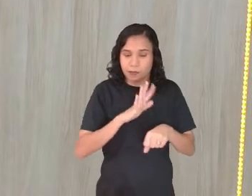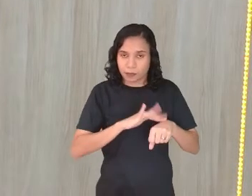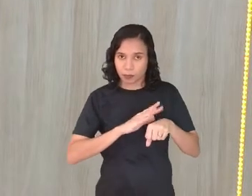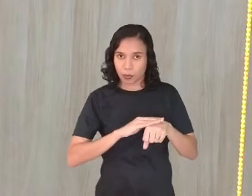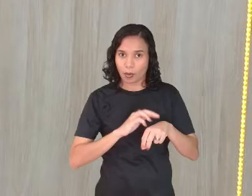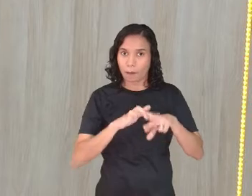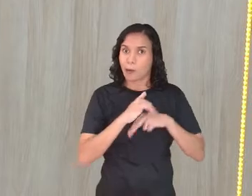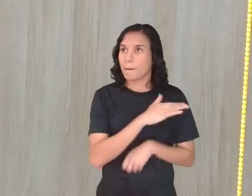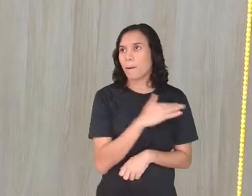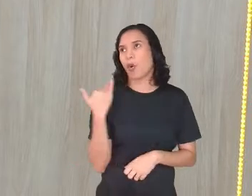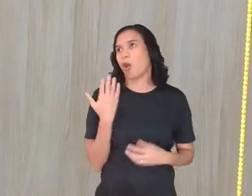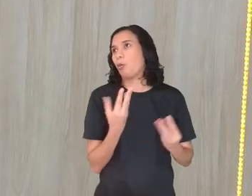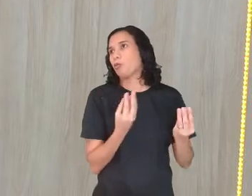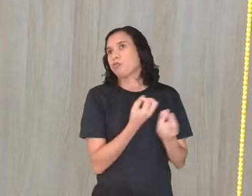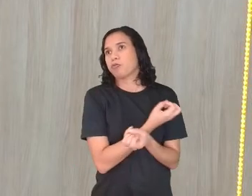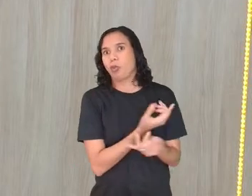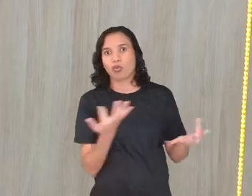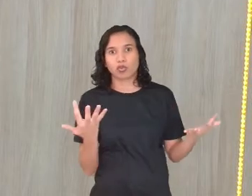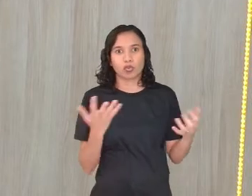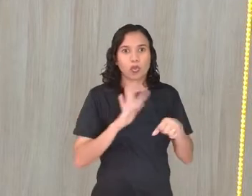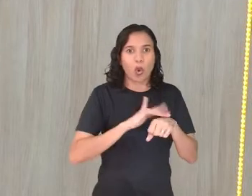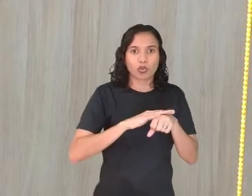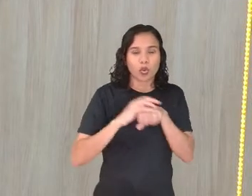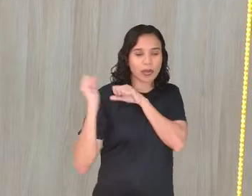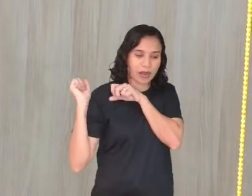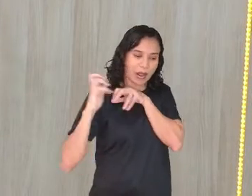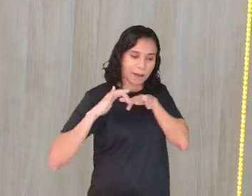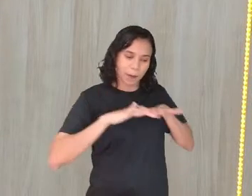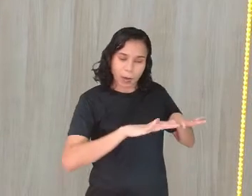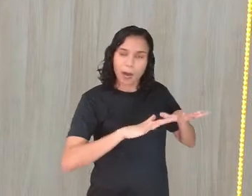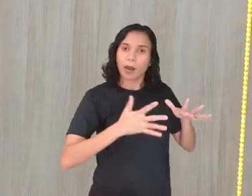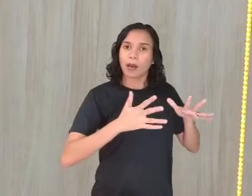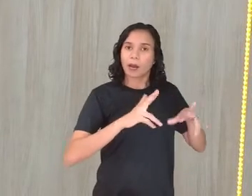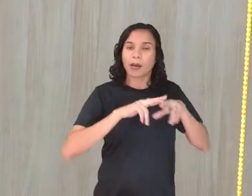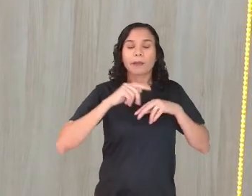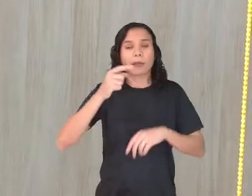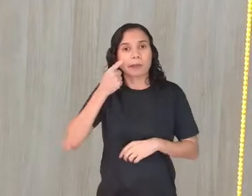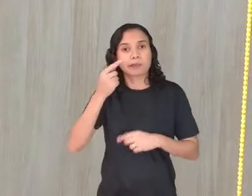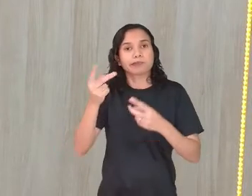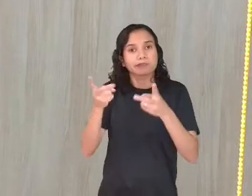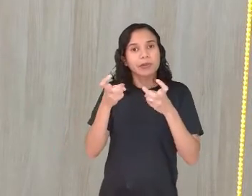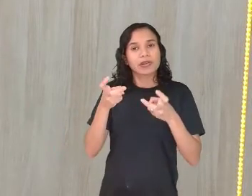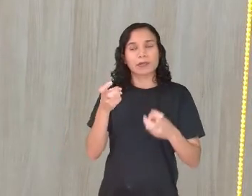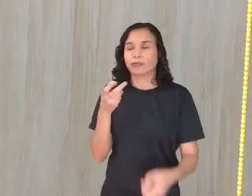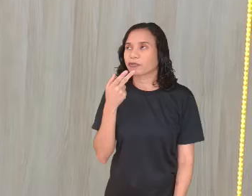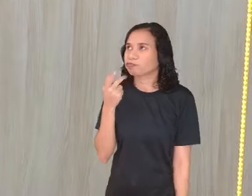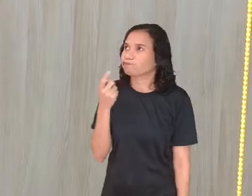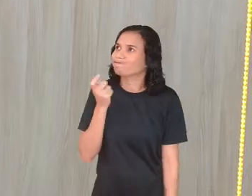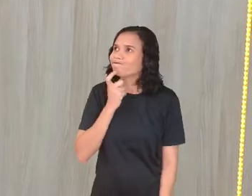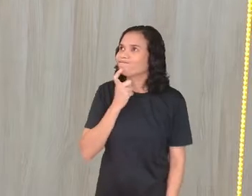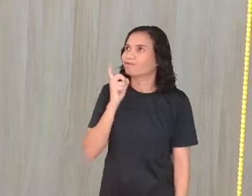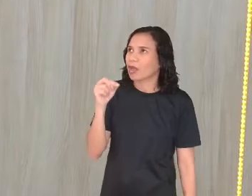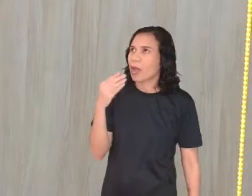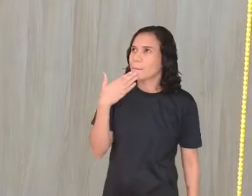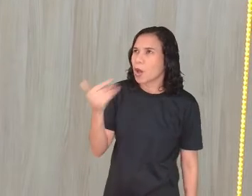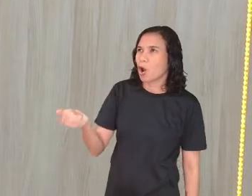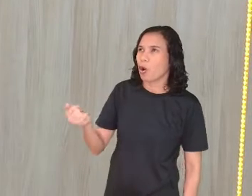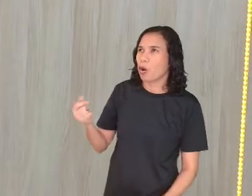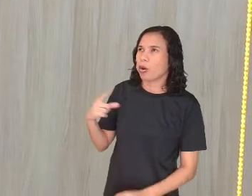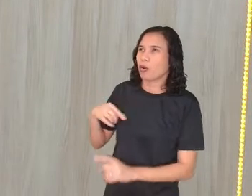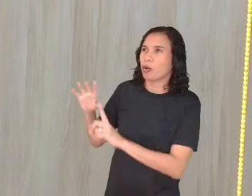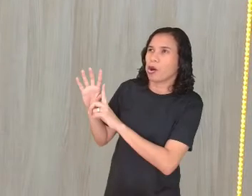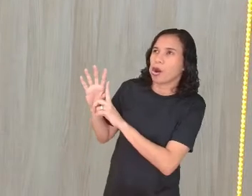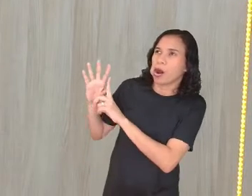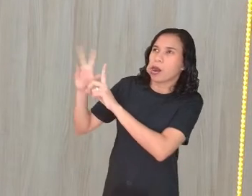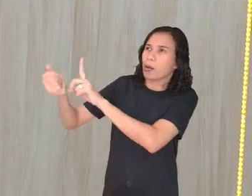Então, morreram muitos, né? Com epidemias aqui. E aí eles viram muito mais viável trazer esses povos, né, da